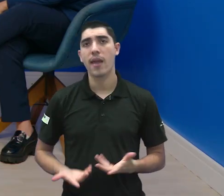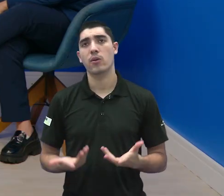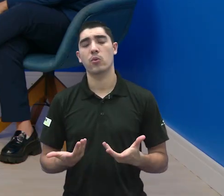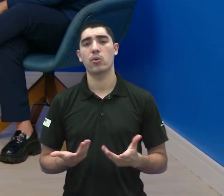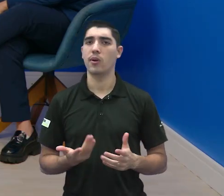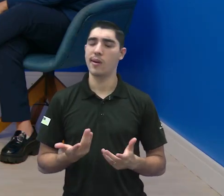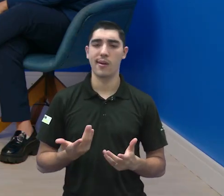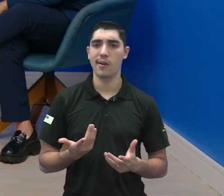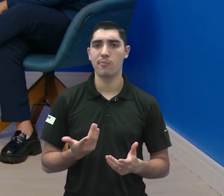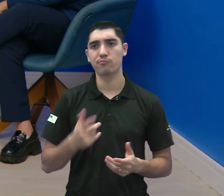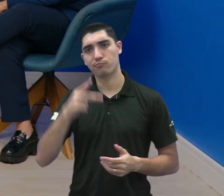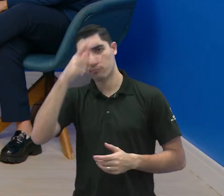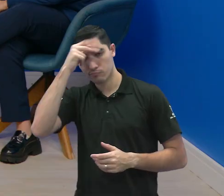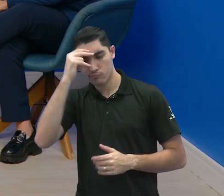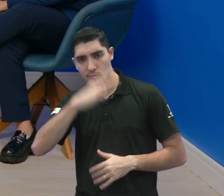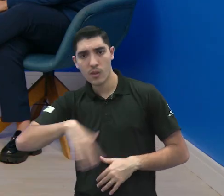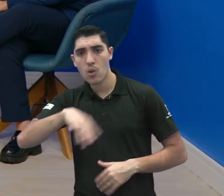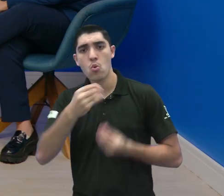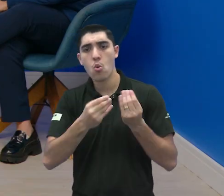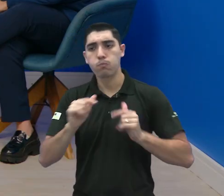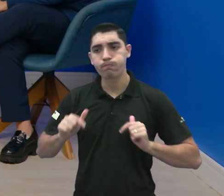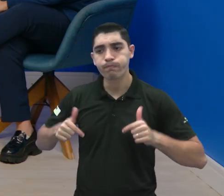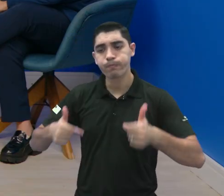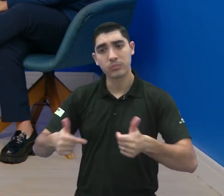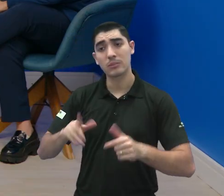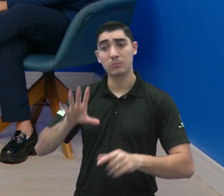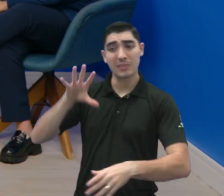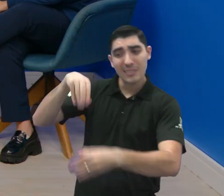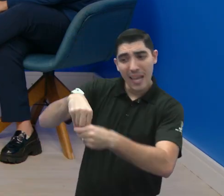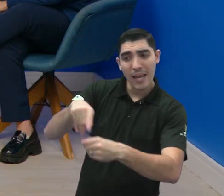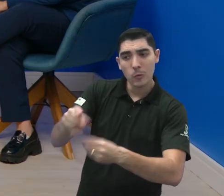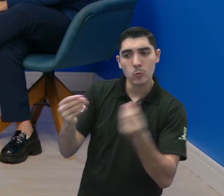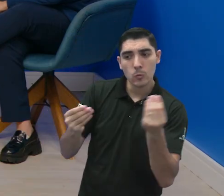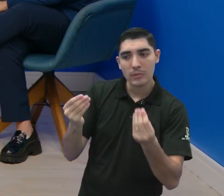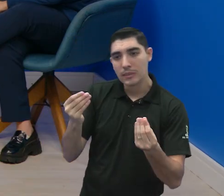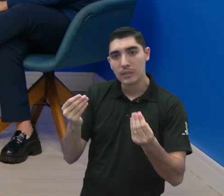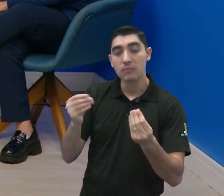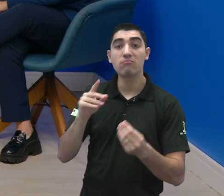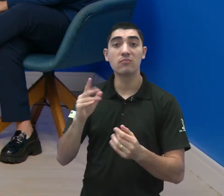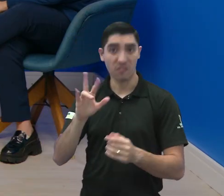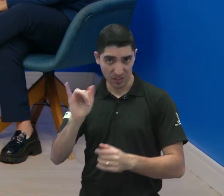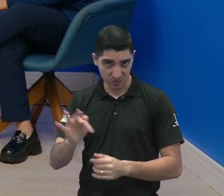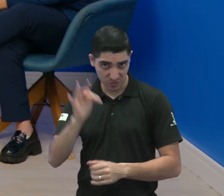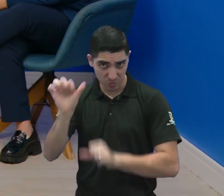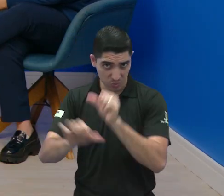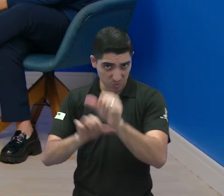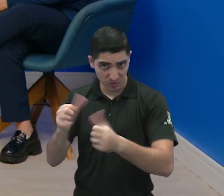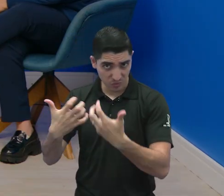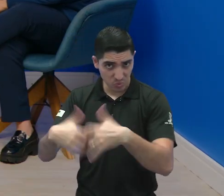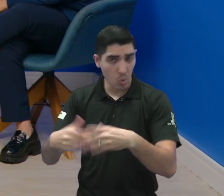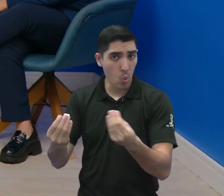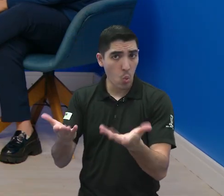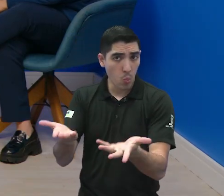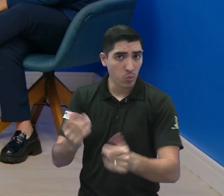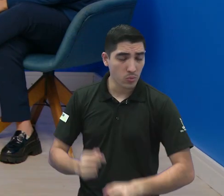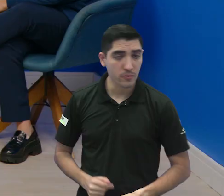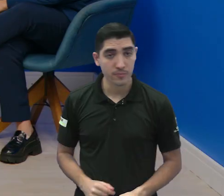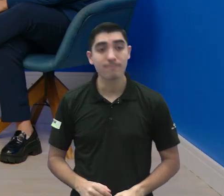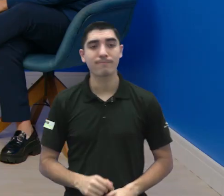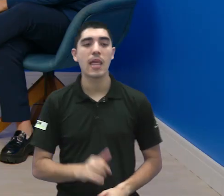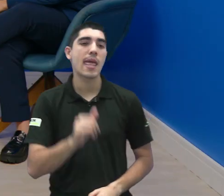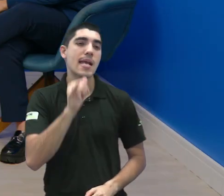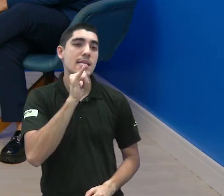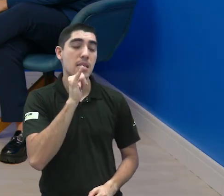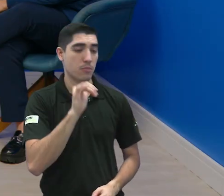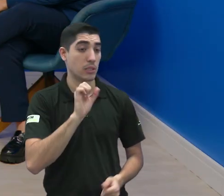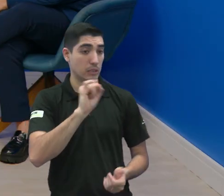geral, já que dentro do condomínio a pessoa já vai encontrar isso? Como que funciona? Se os clubes,